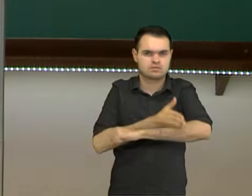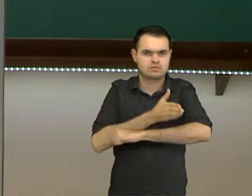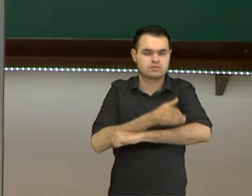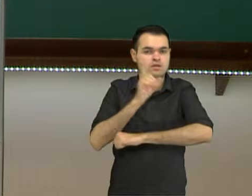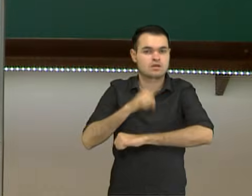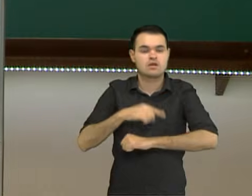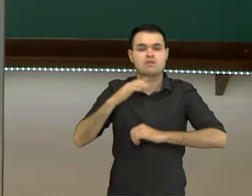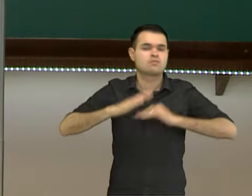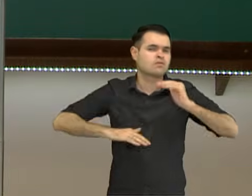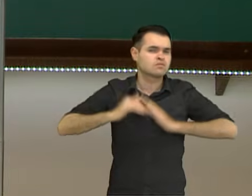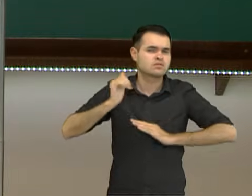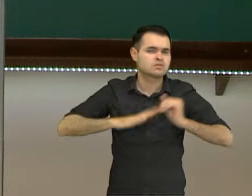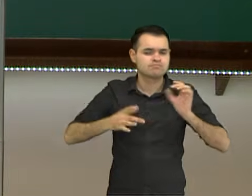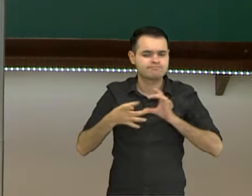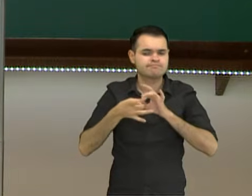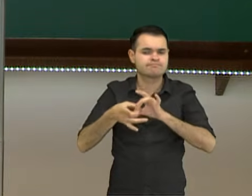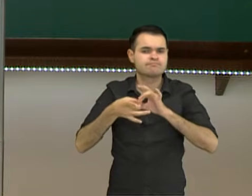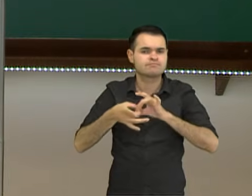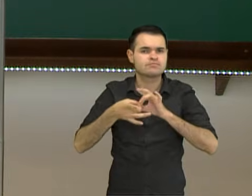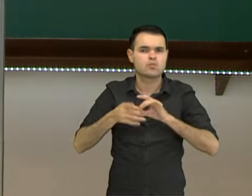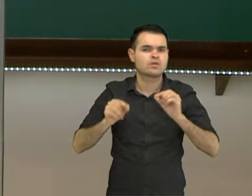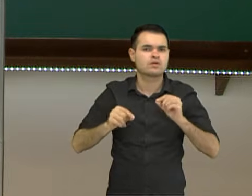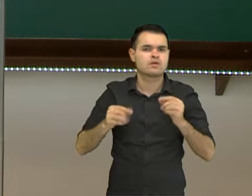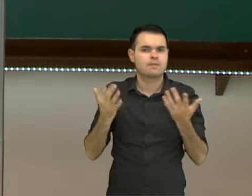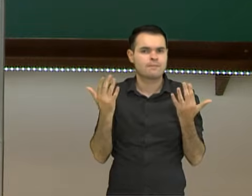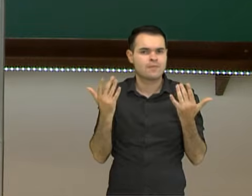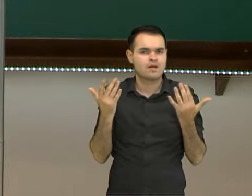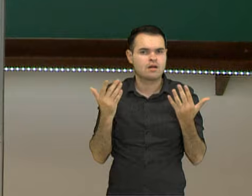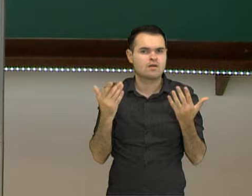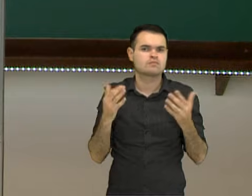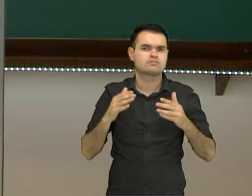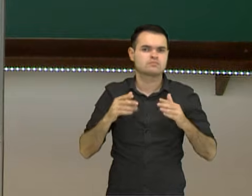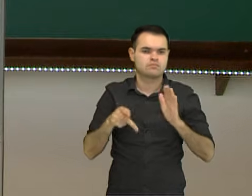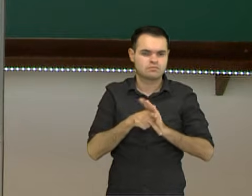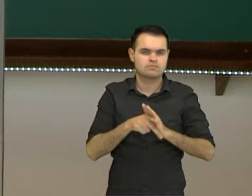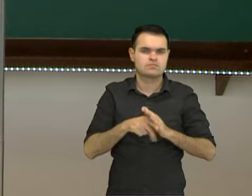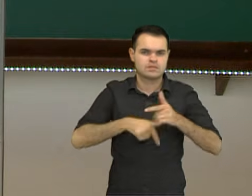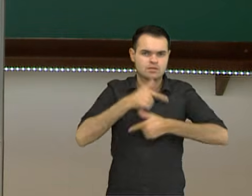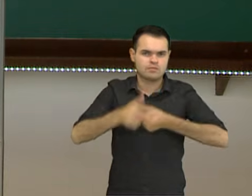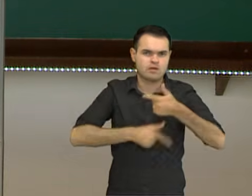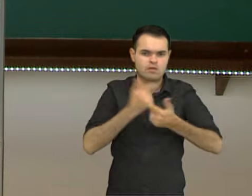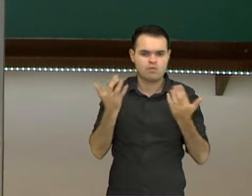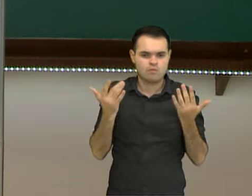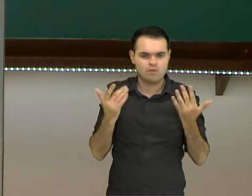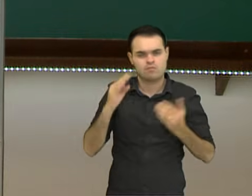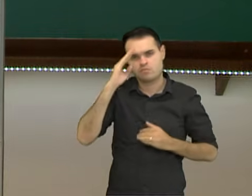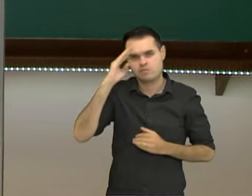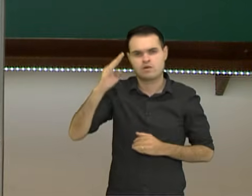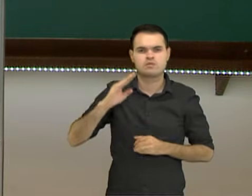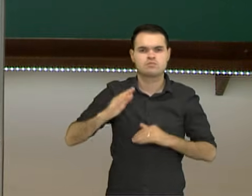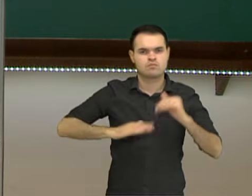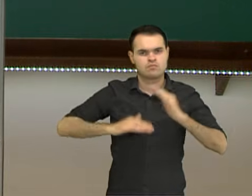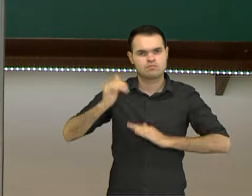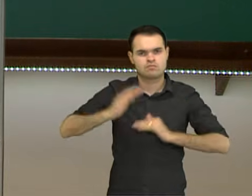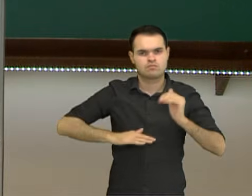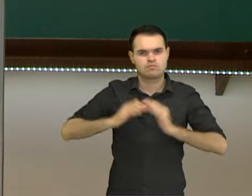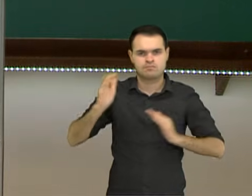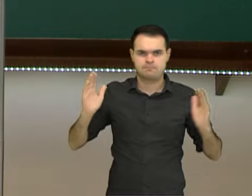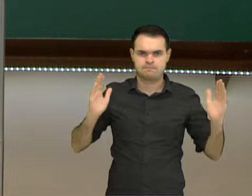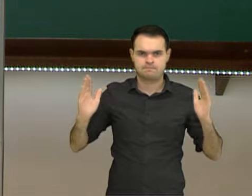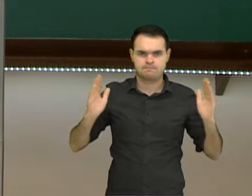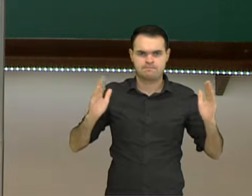na Idade Média ligado ao artesanato, né? Então, os artesãos formavam as principais profissões na Idade Média,